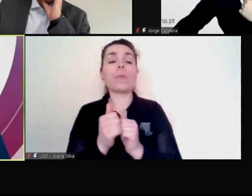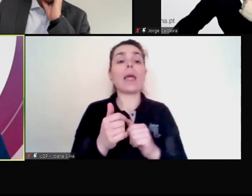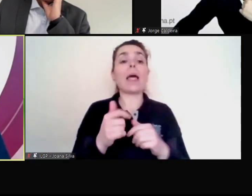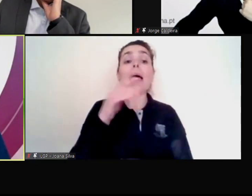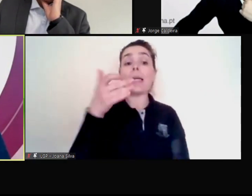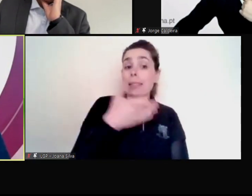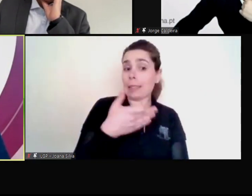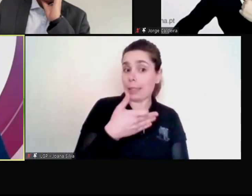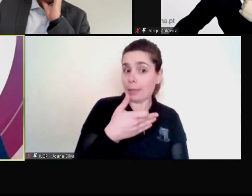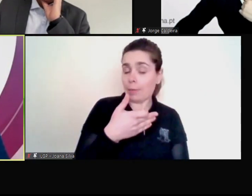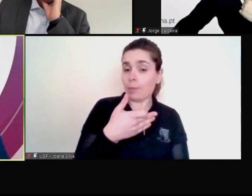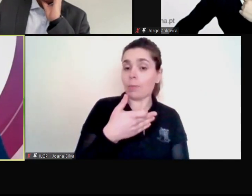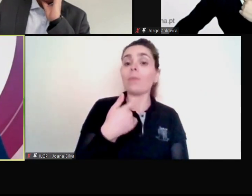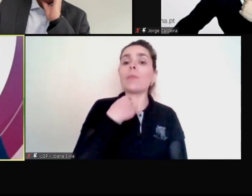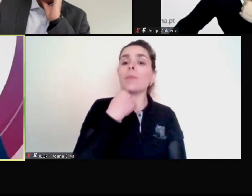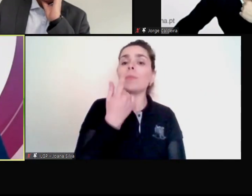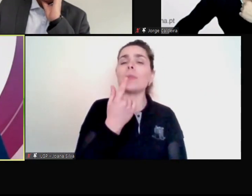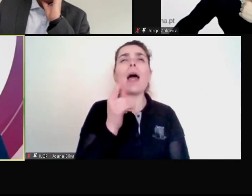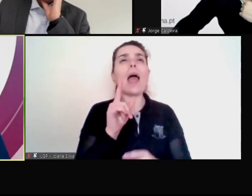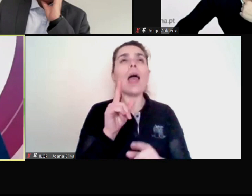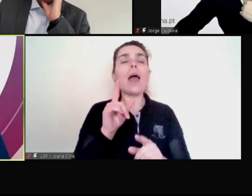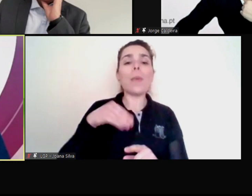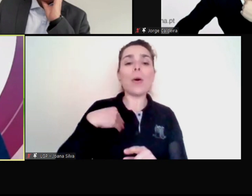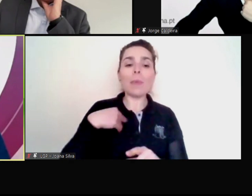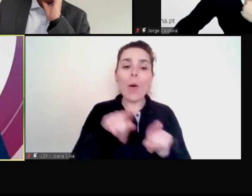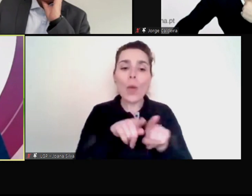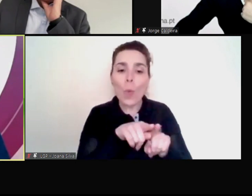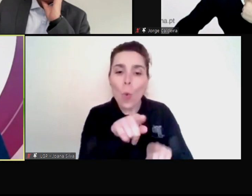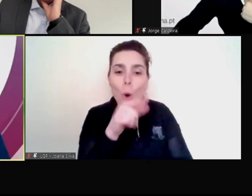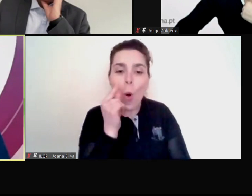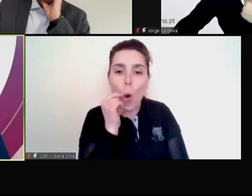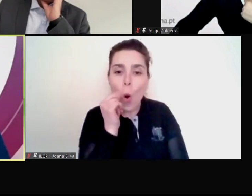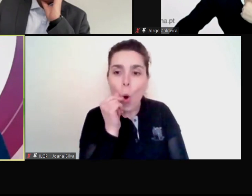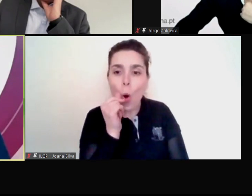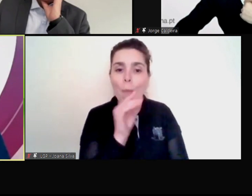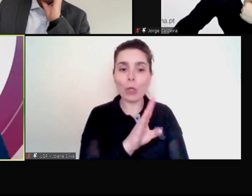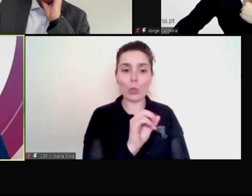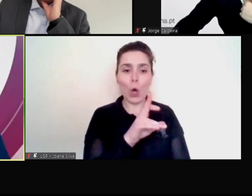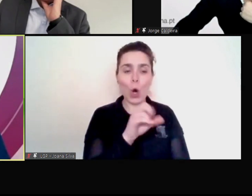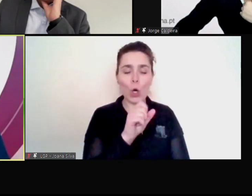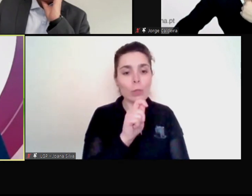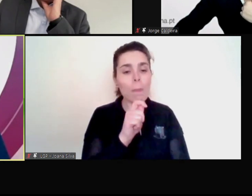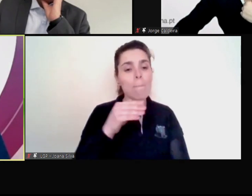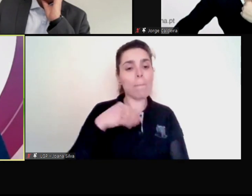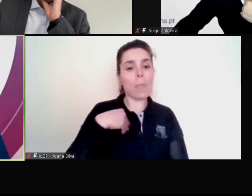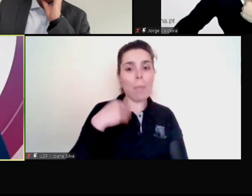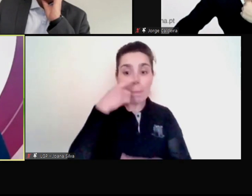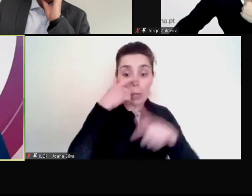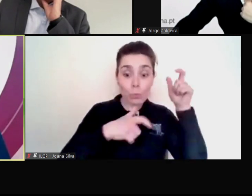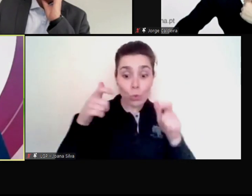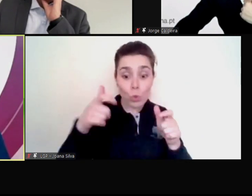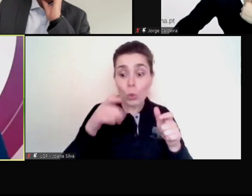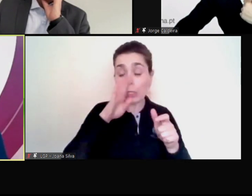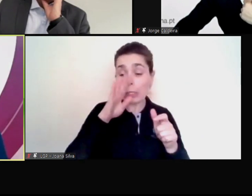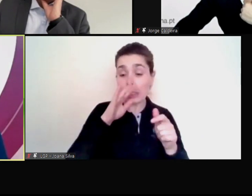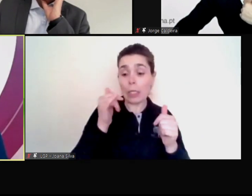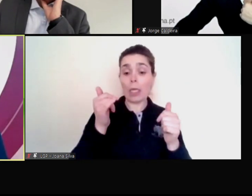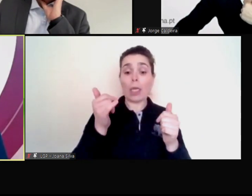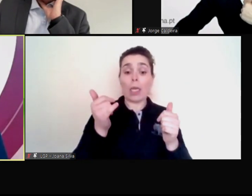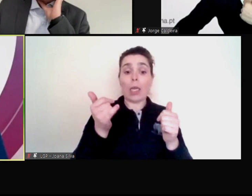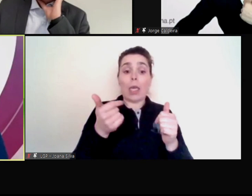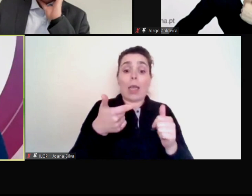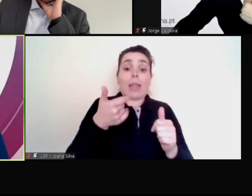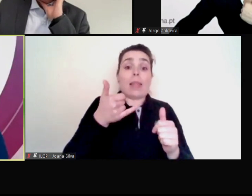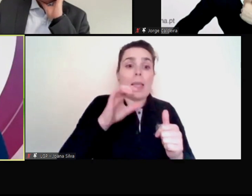Sétima vantagem, que responde um bocadinho à preocupação de Jorge Caldeira em relação a chegar a todos e àqueles que não estão tão aptos à partida para as competências